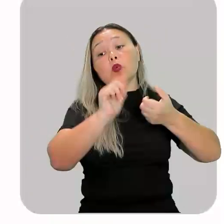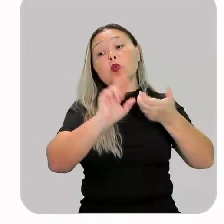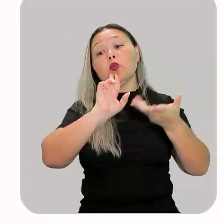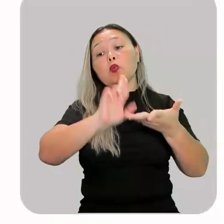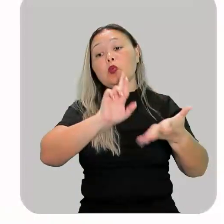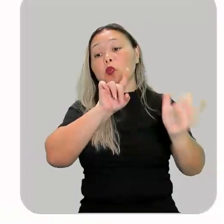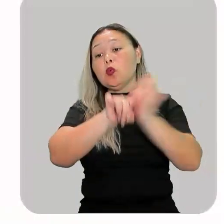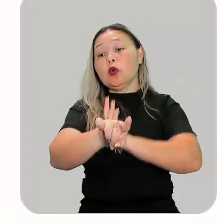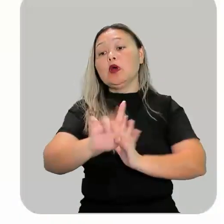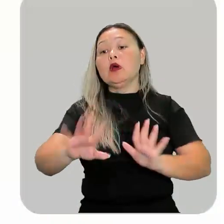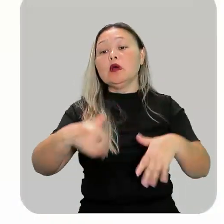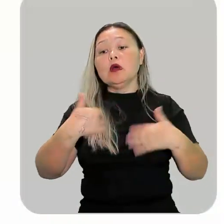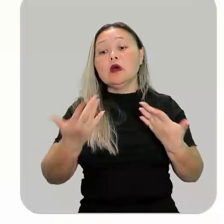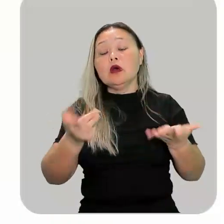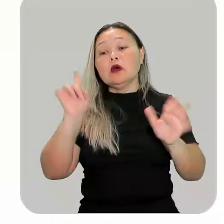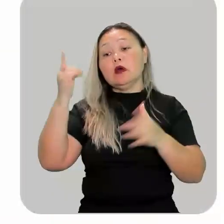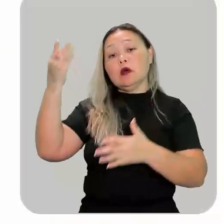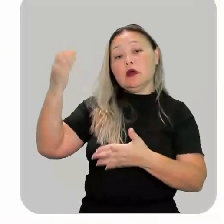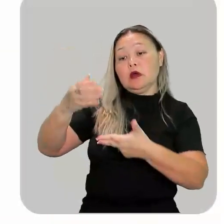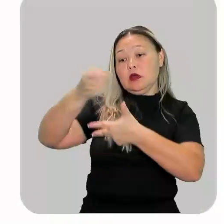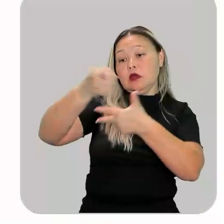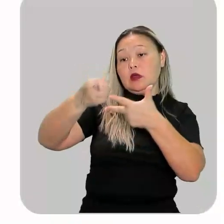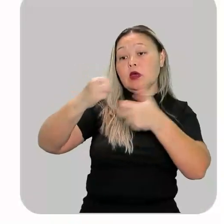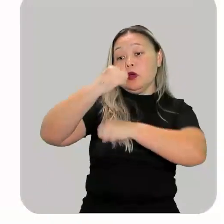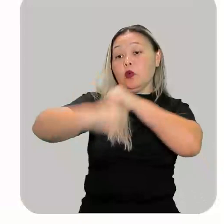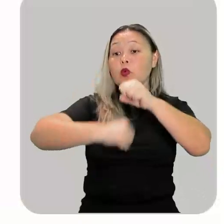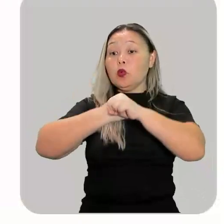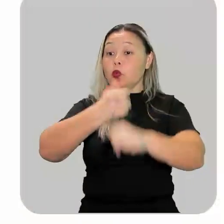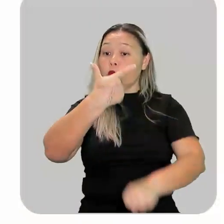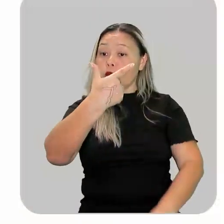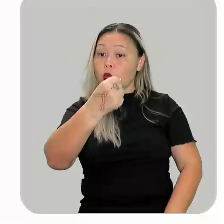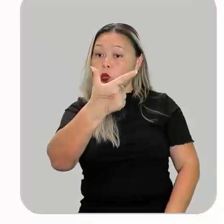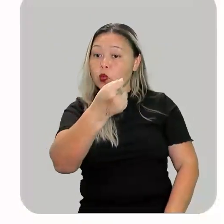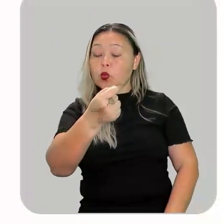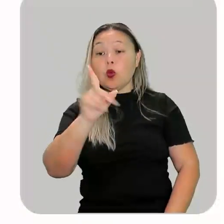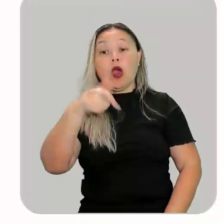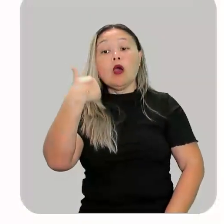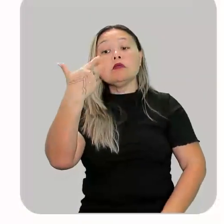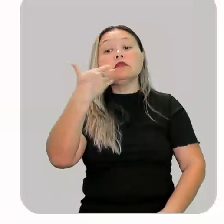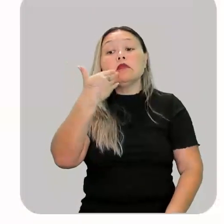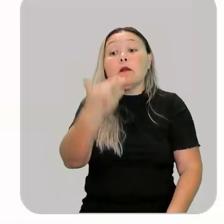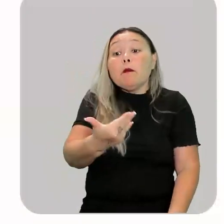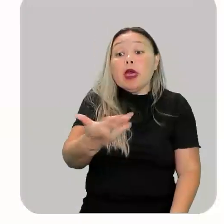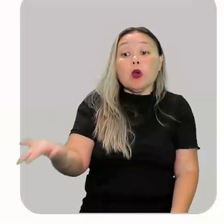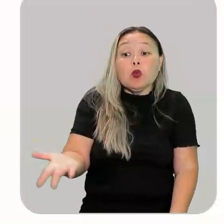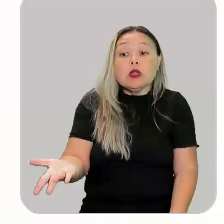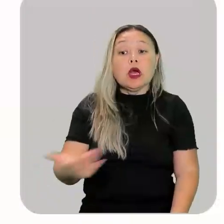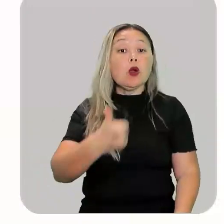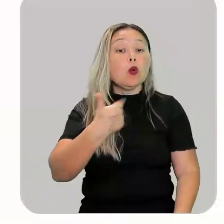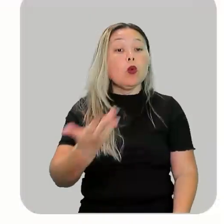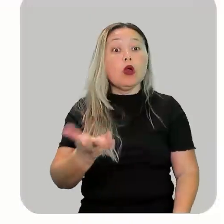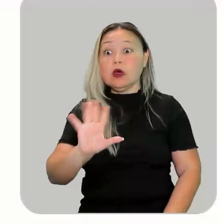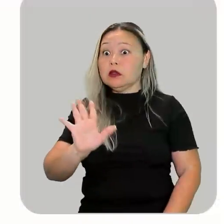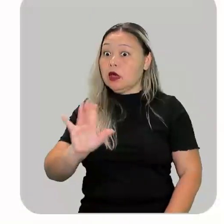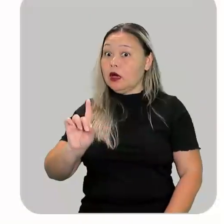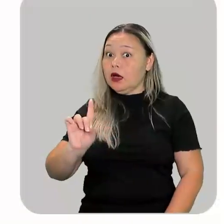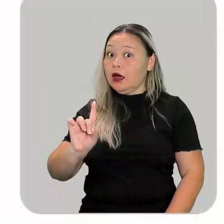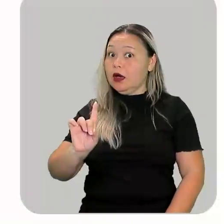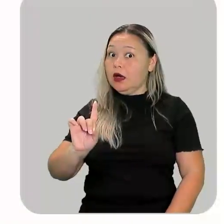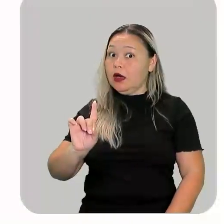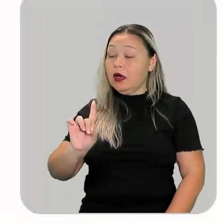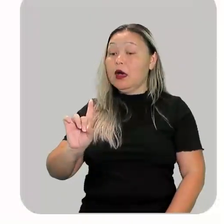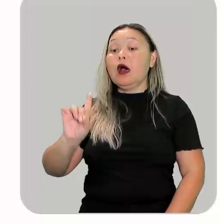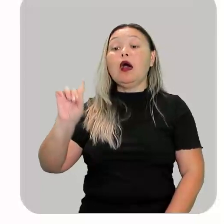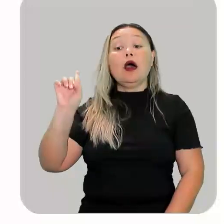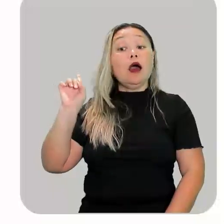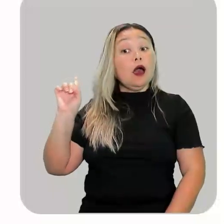a questão, tá? Questão aí do Enem de 2020, então vamos ao comando, a pergunta. Ainda não, ainda tem agora aqui,